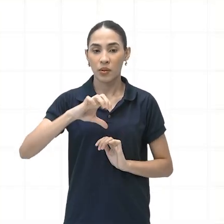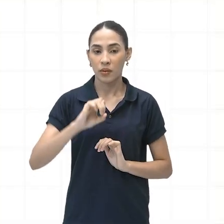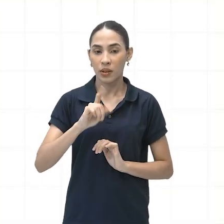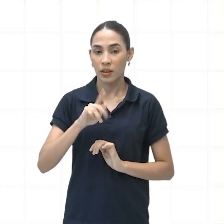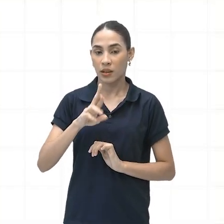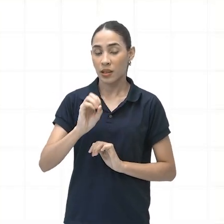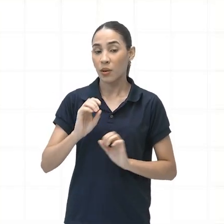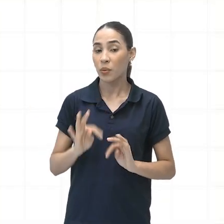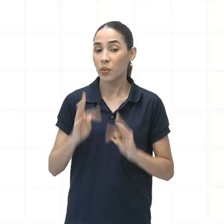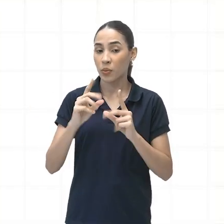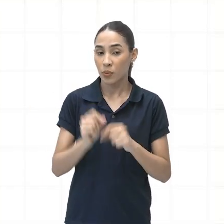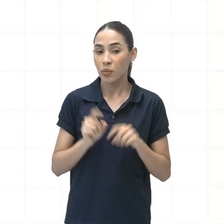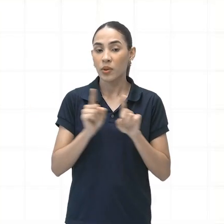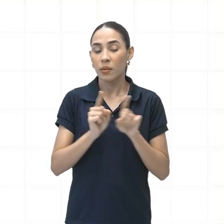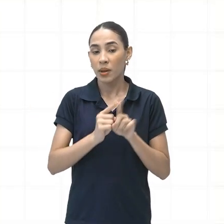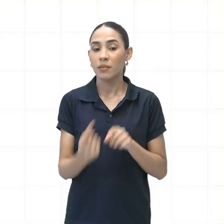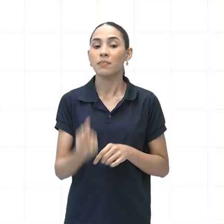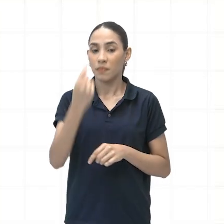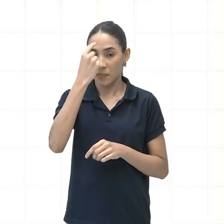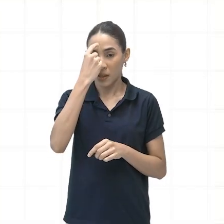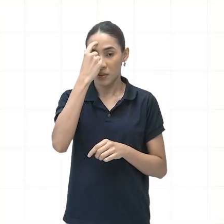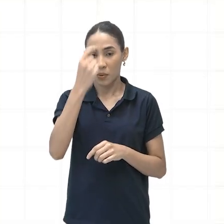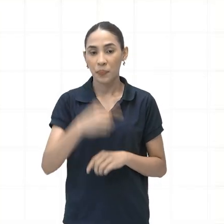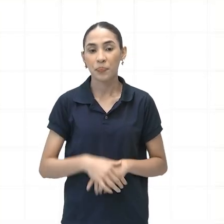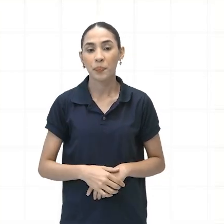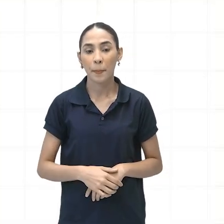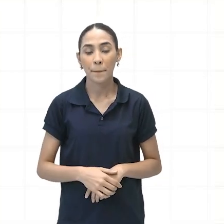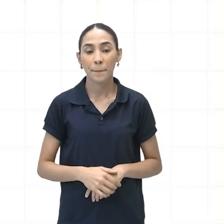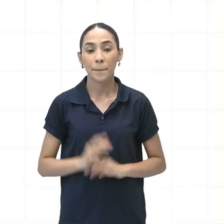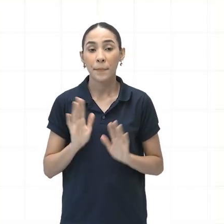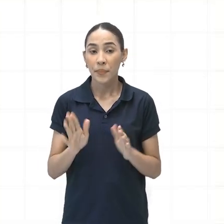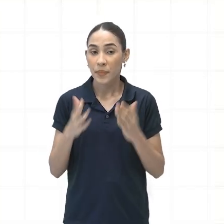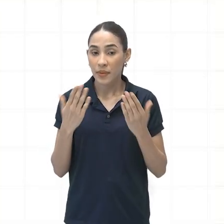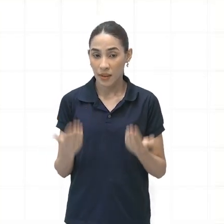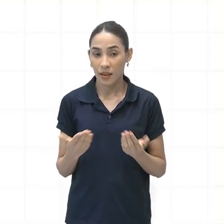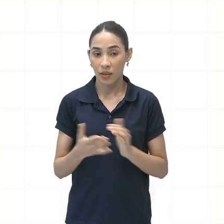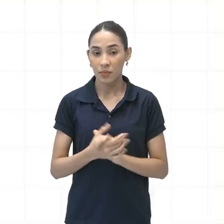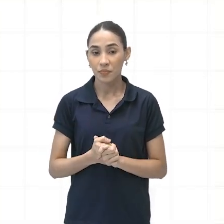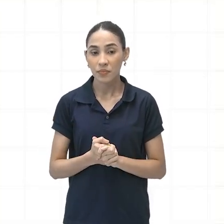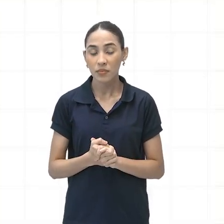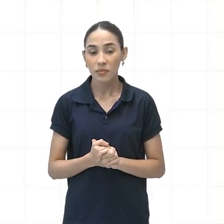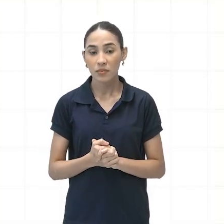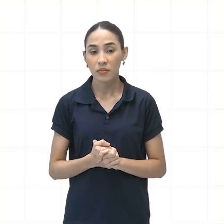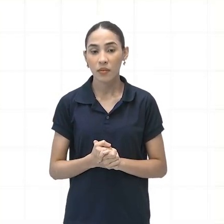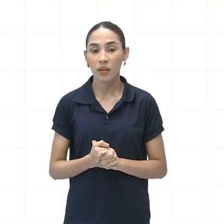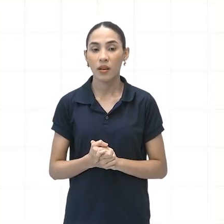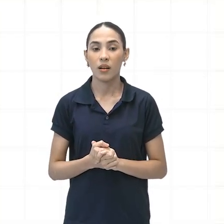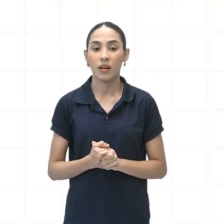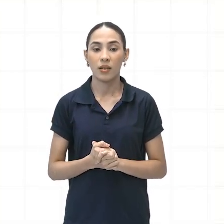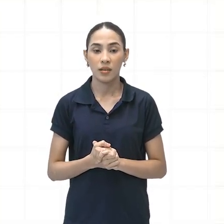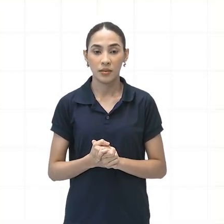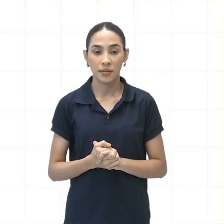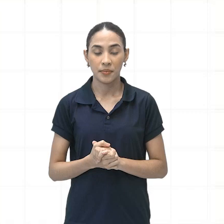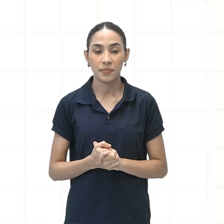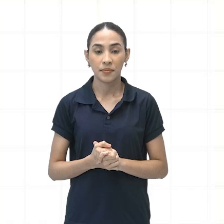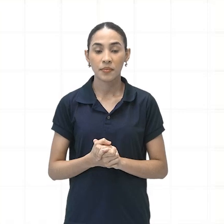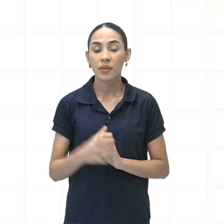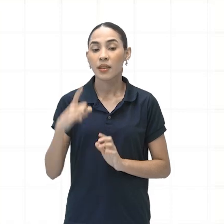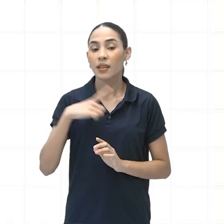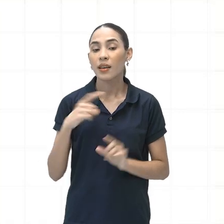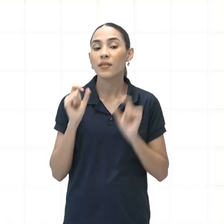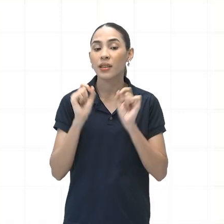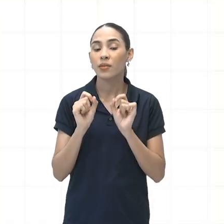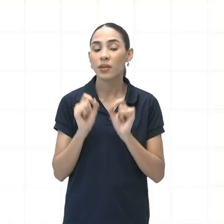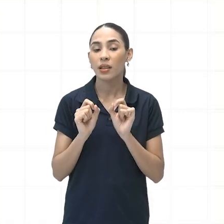graus. Tudo isso, né, ele pensou. E aí, além desse ângulo, houve